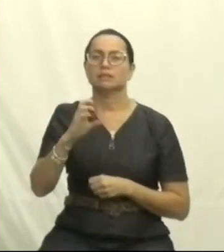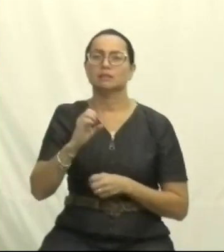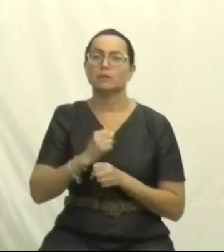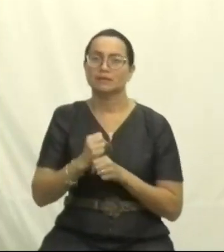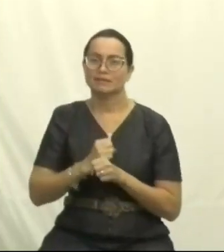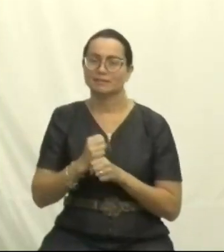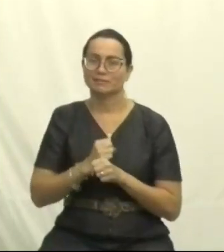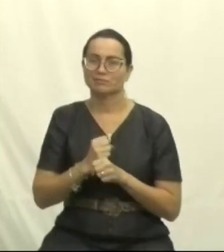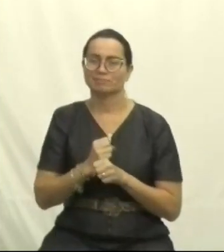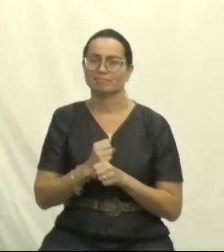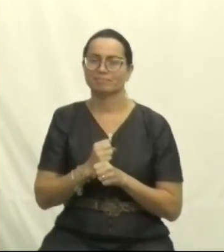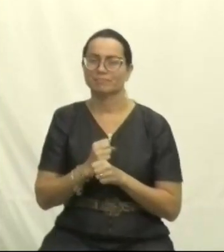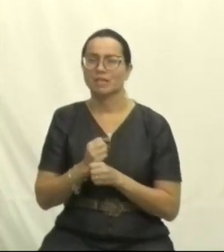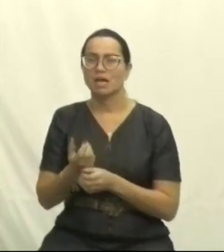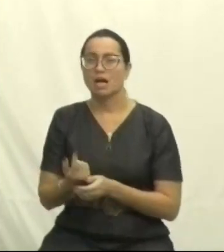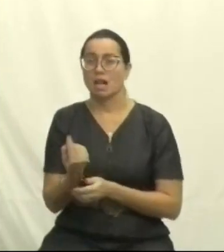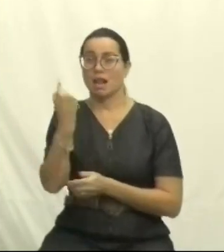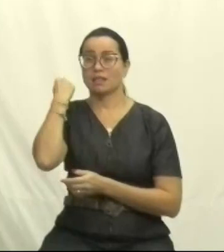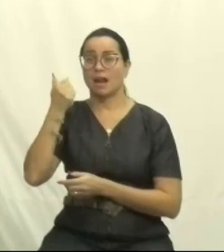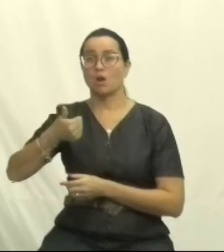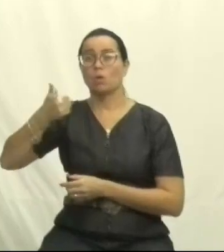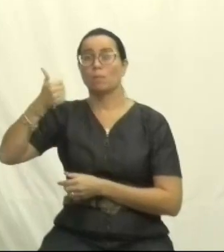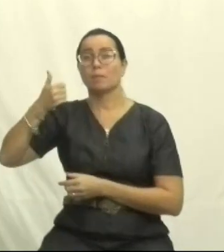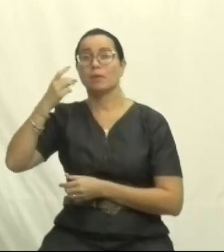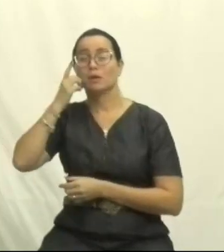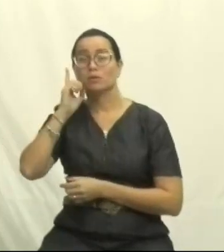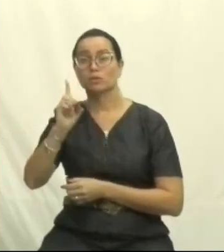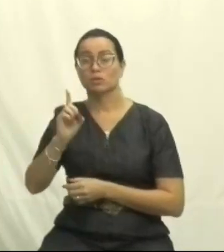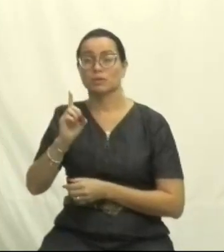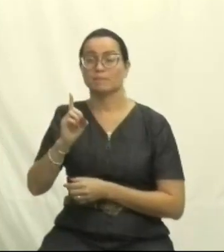de funcionamento, o quartel foi instalado na